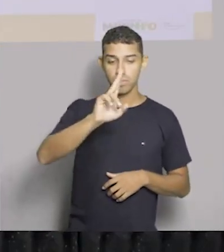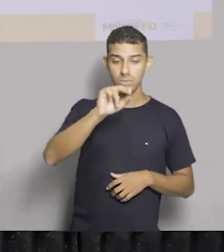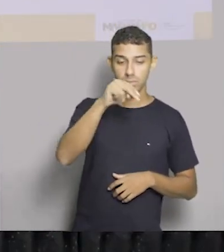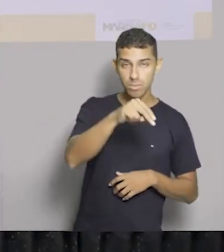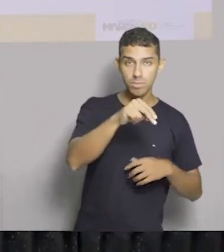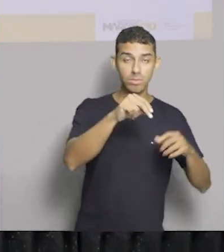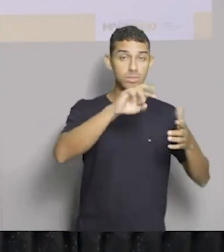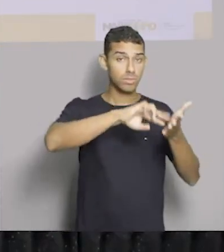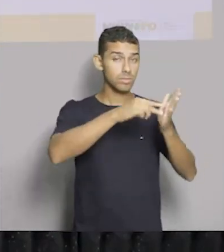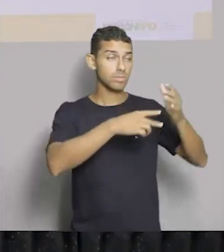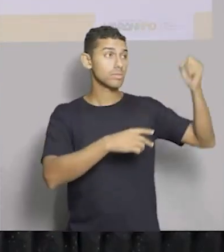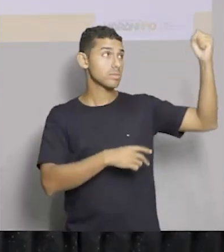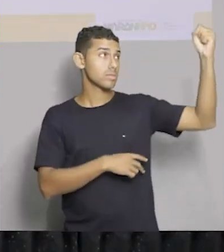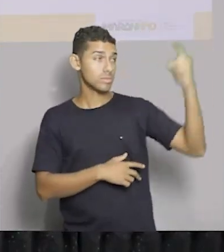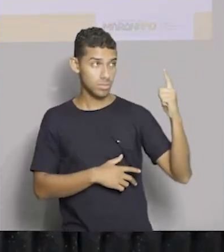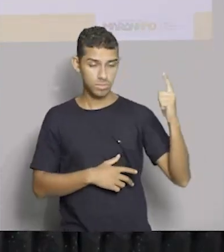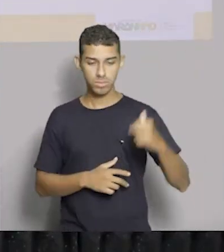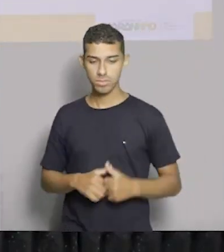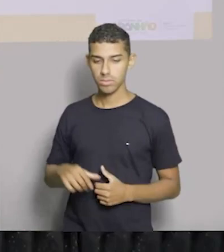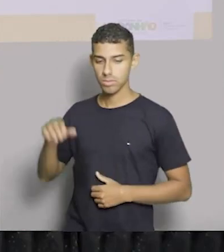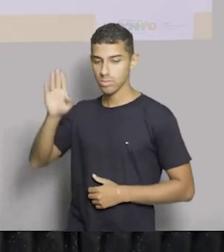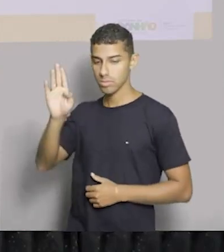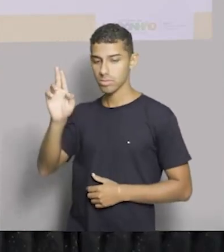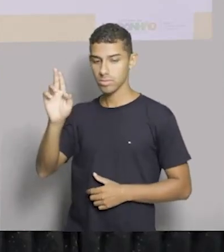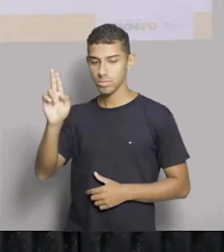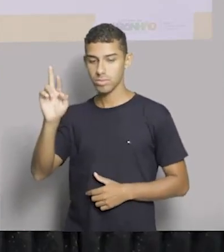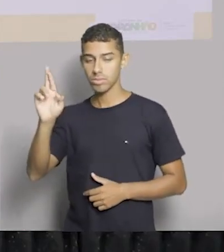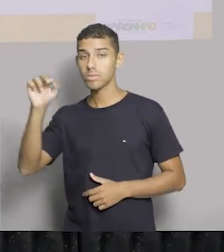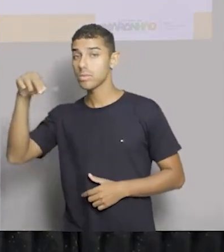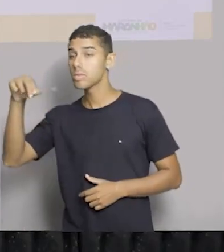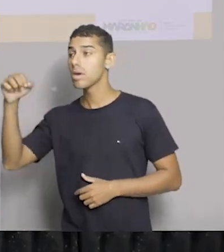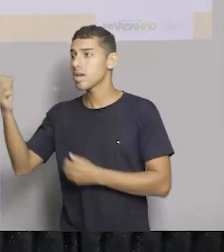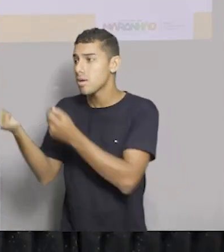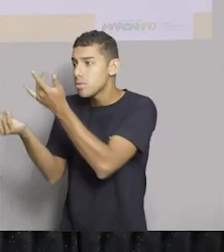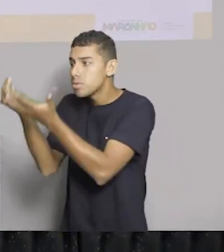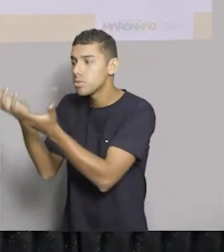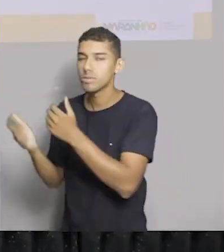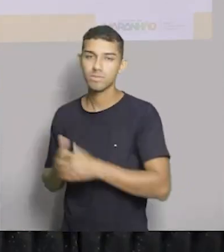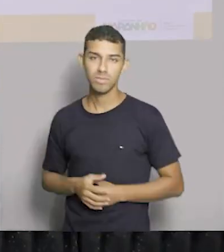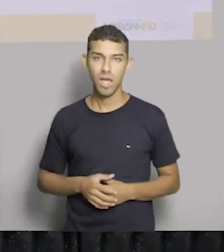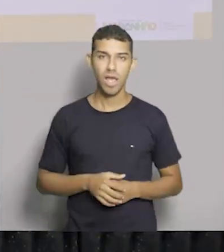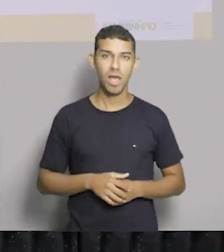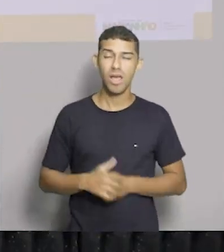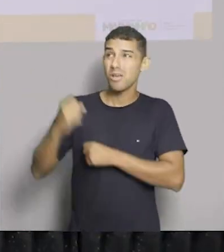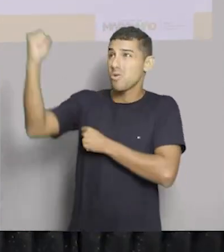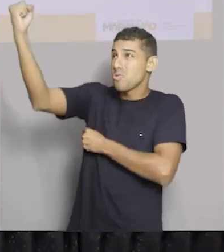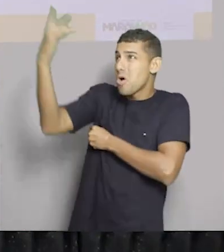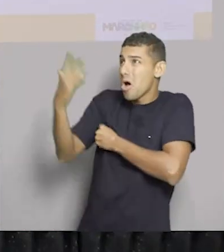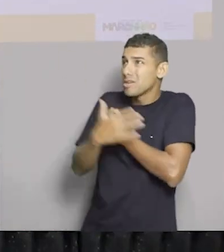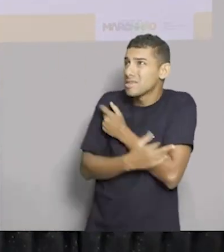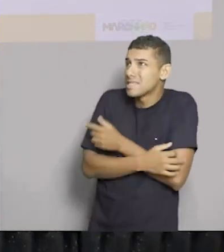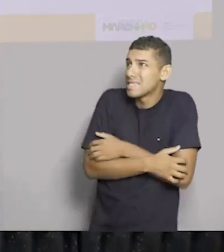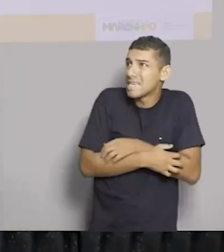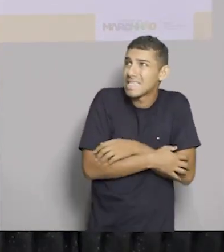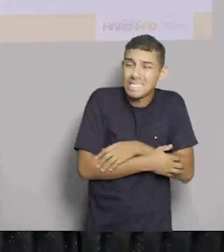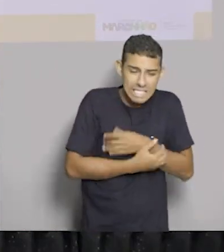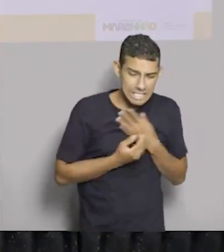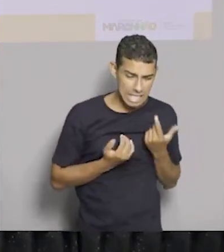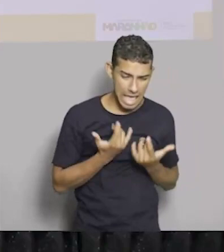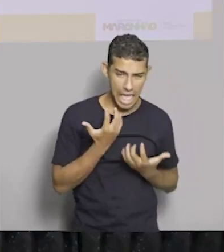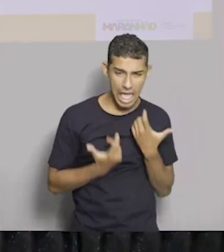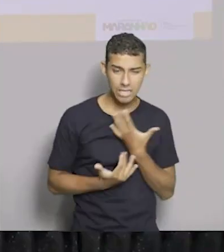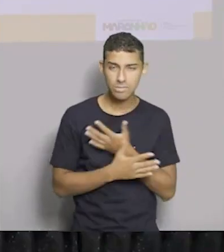sol, burn, queimar. Sunburn é a queimadura do sol ou a insolação.